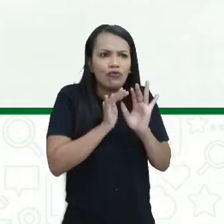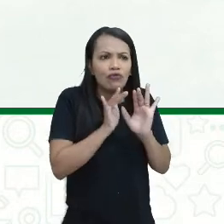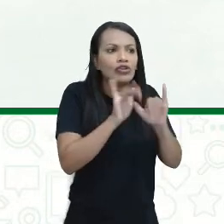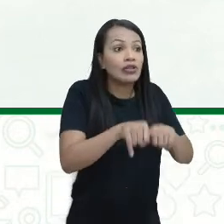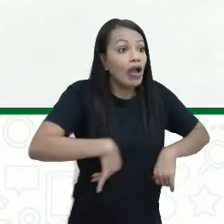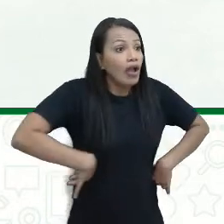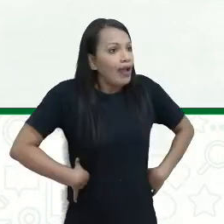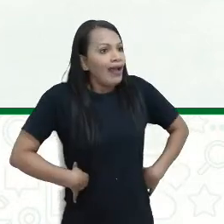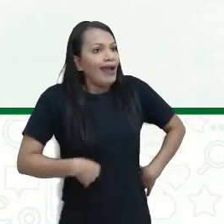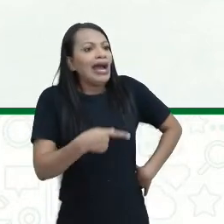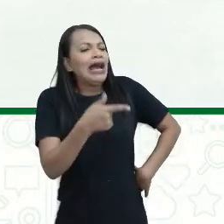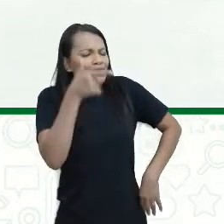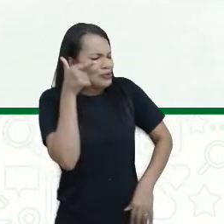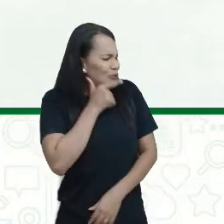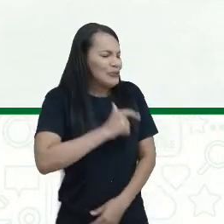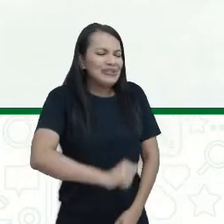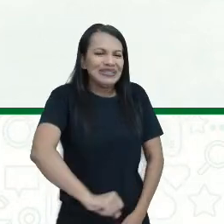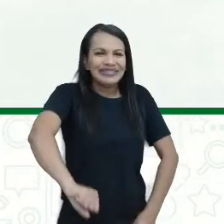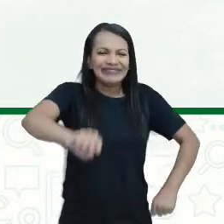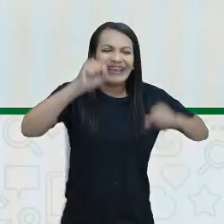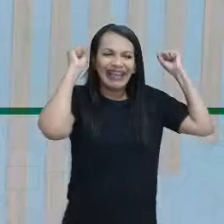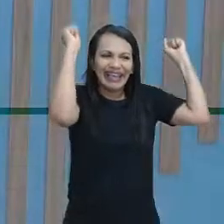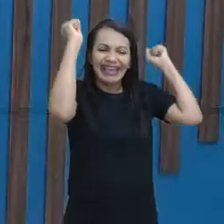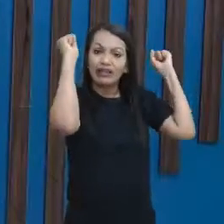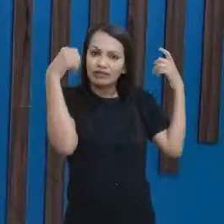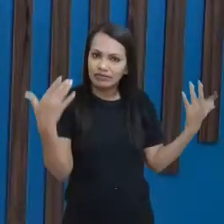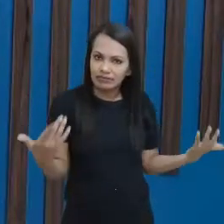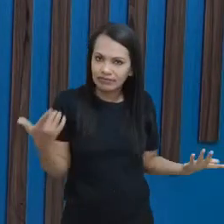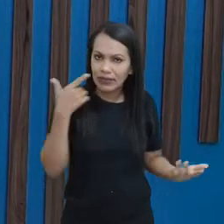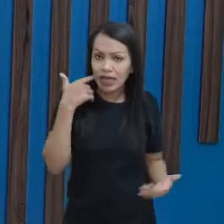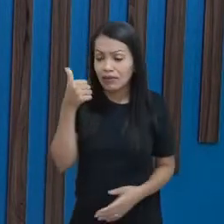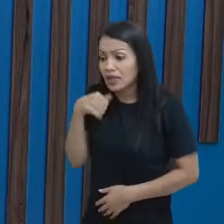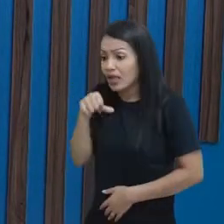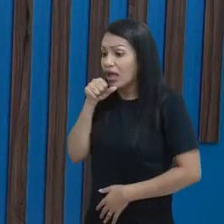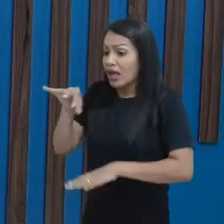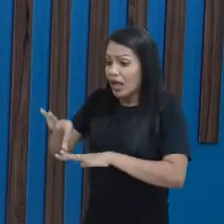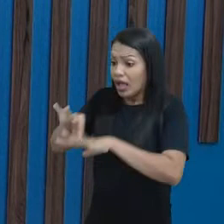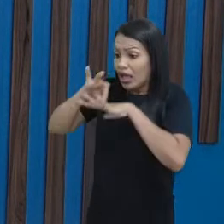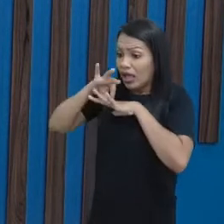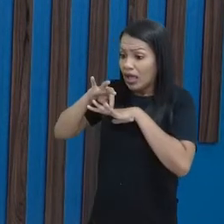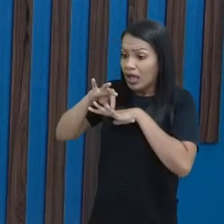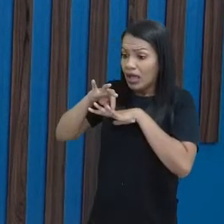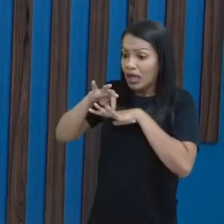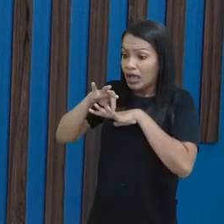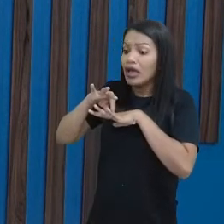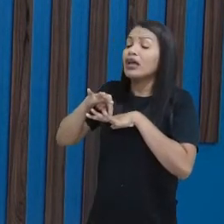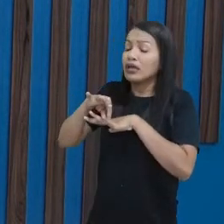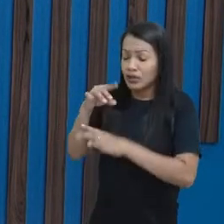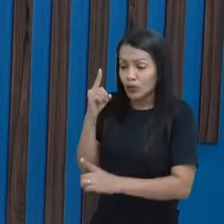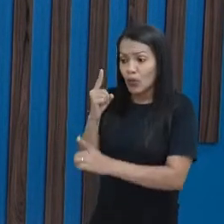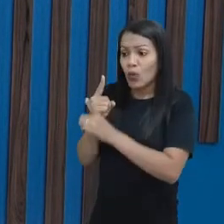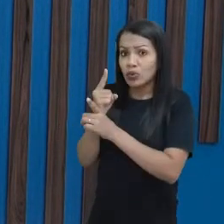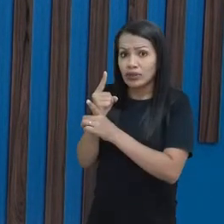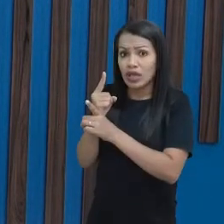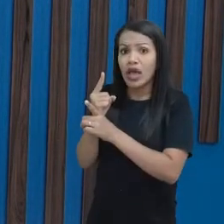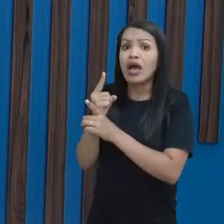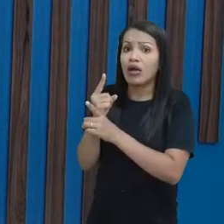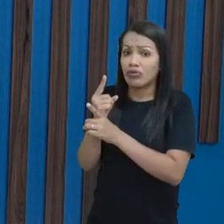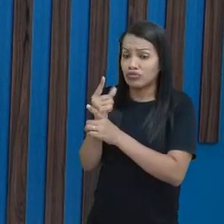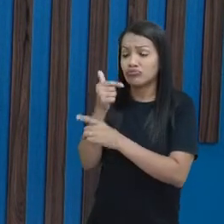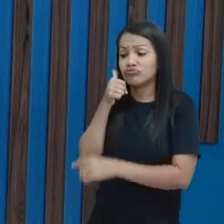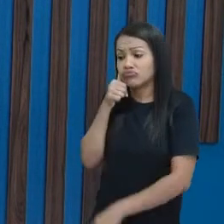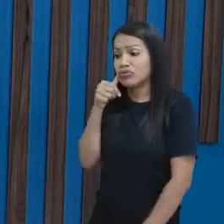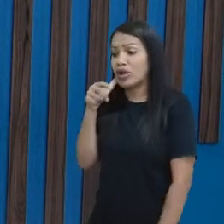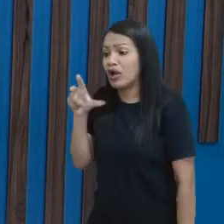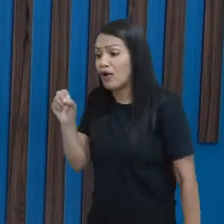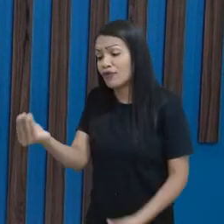ai, finalmente achei o anel que a minha avó tinha deixado para mim. Estão entendendo? Ao longo da aula eu estou dando um